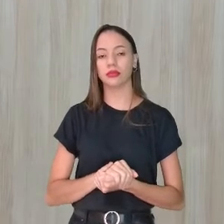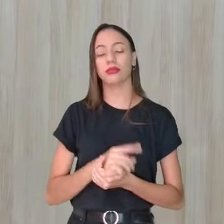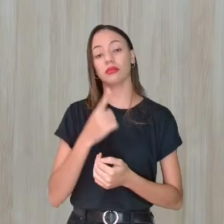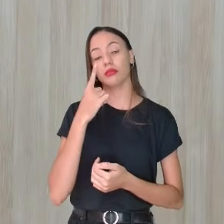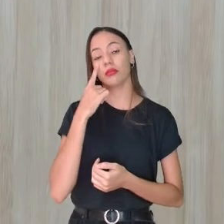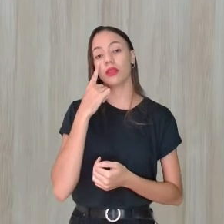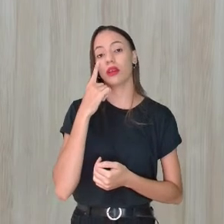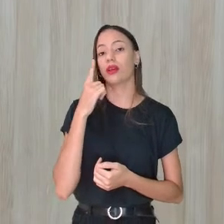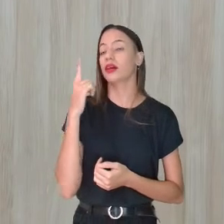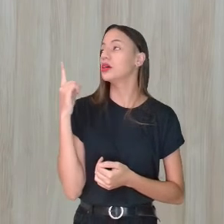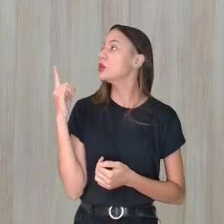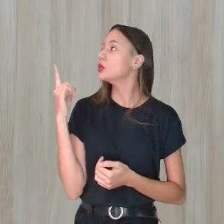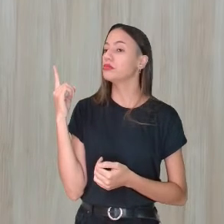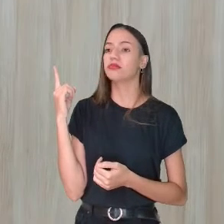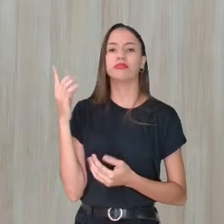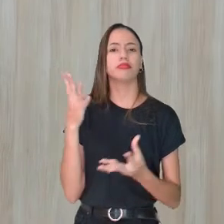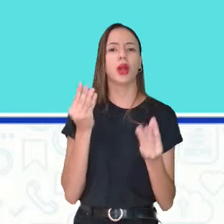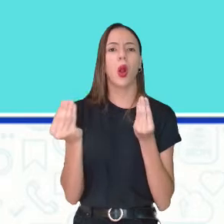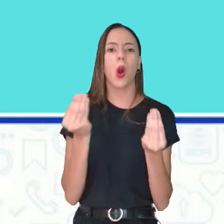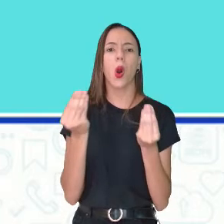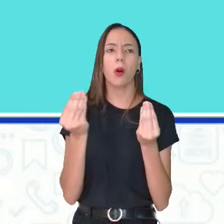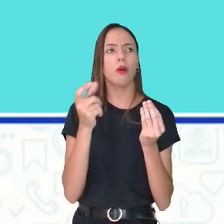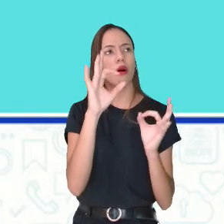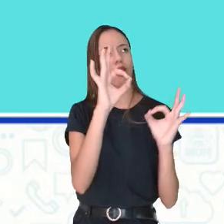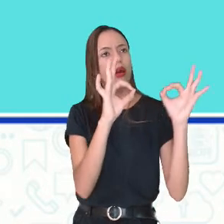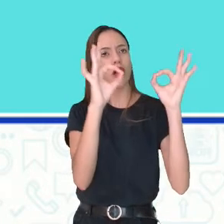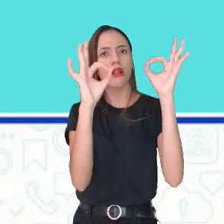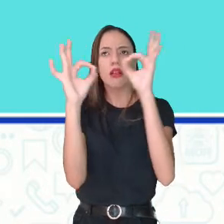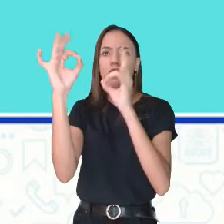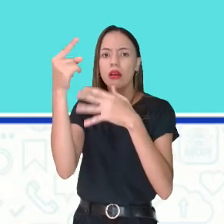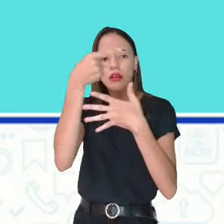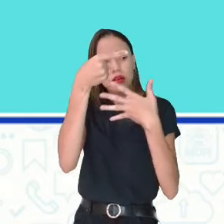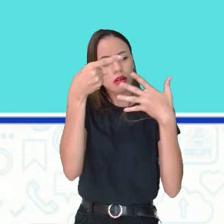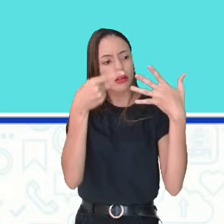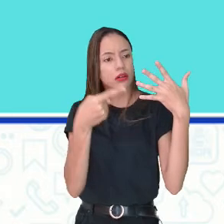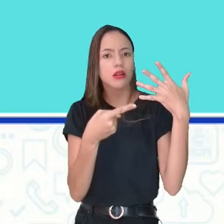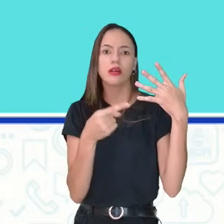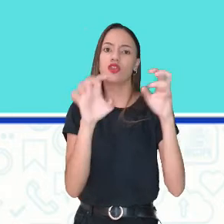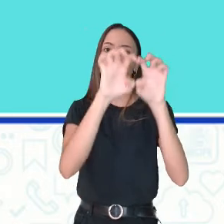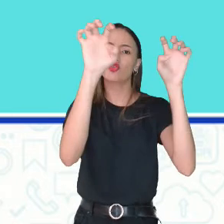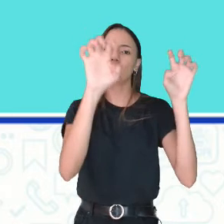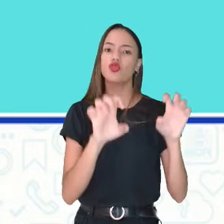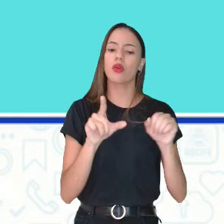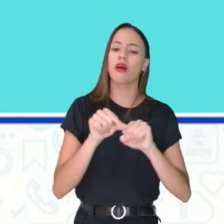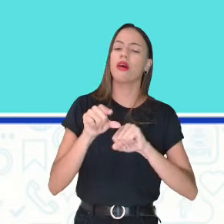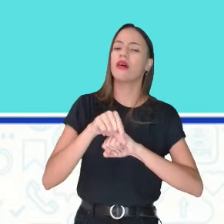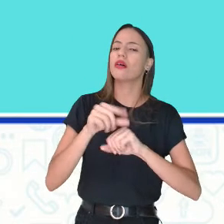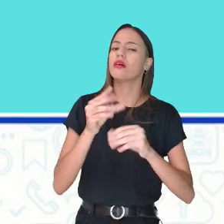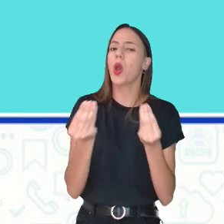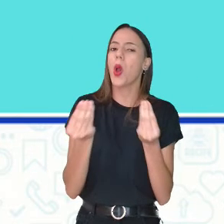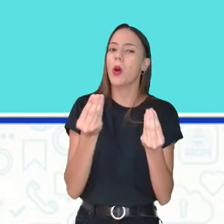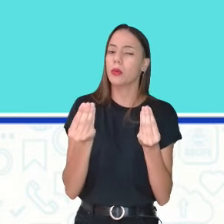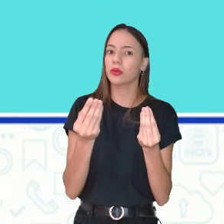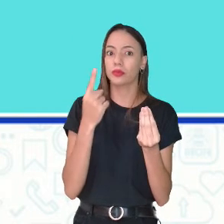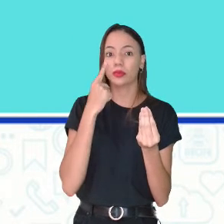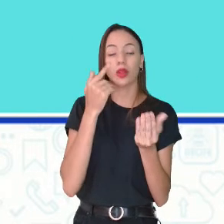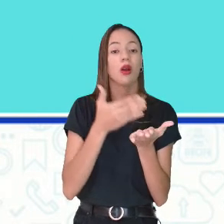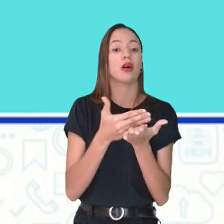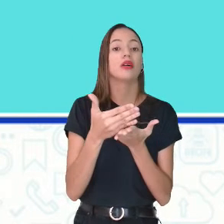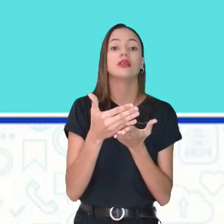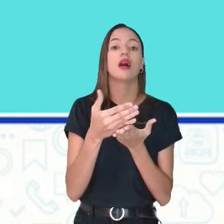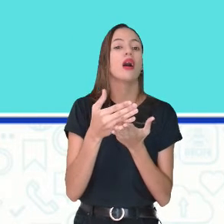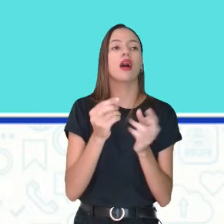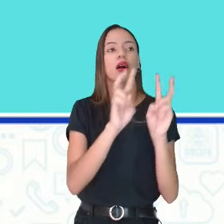Então, observe como se formam os elementos do esquema argumentativo. Então, vamos começar pelo